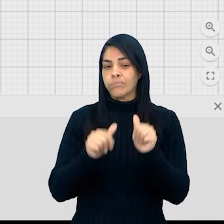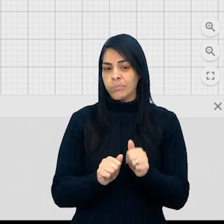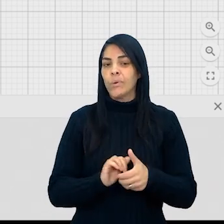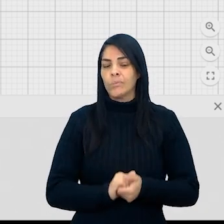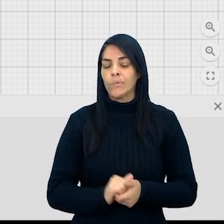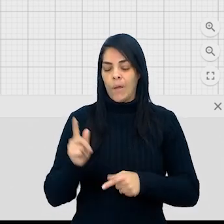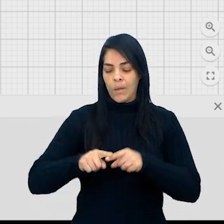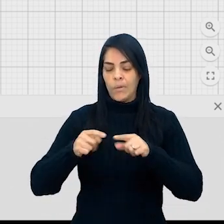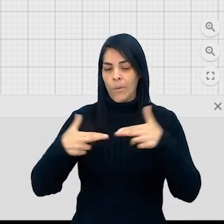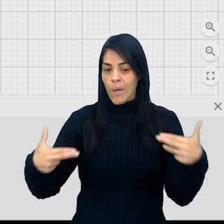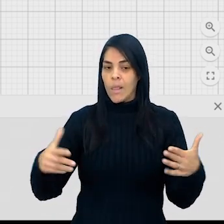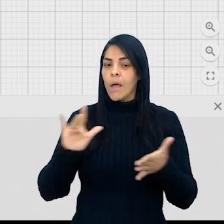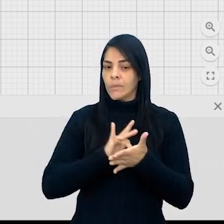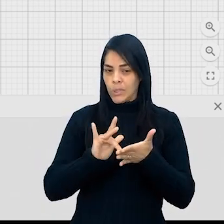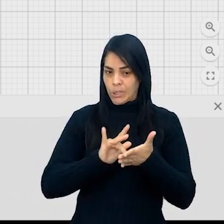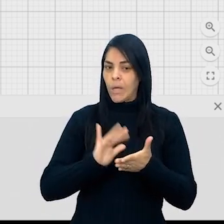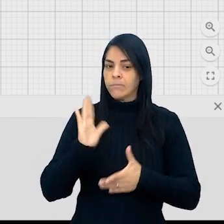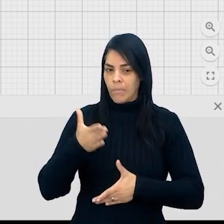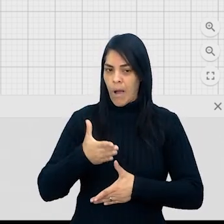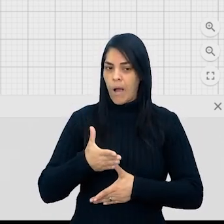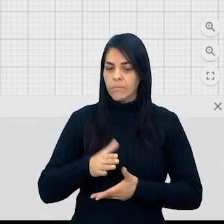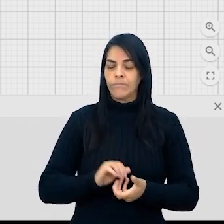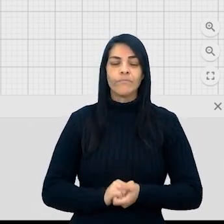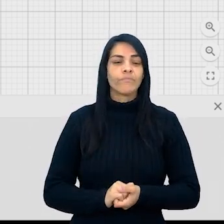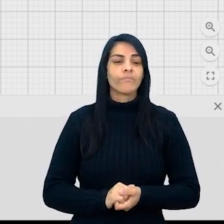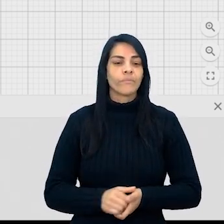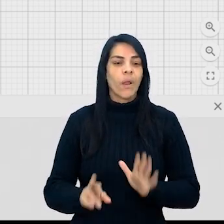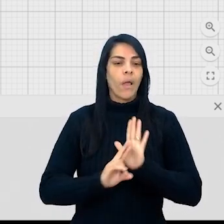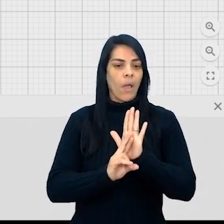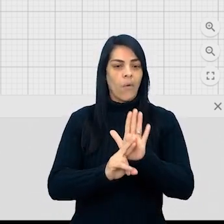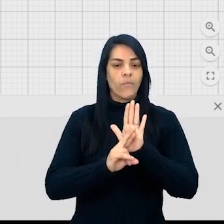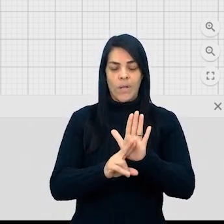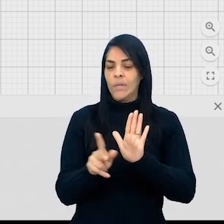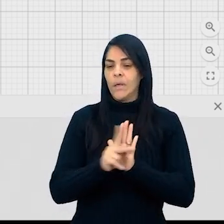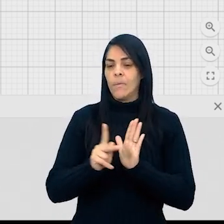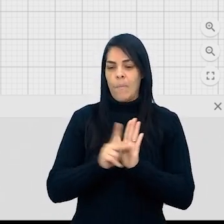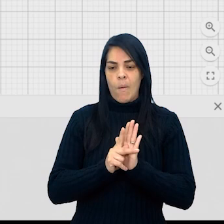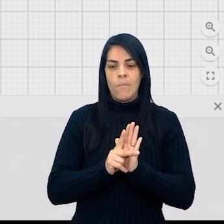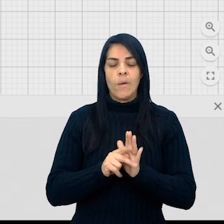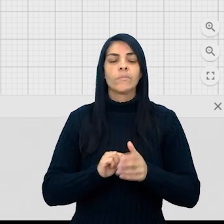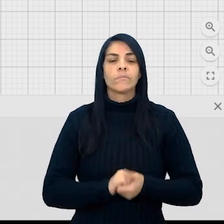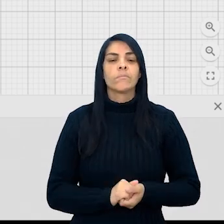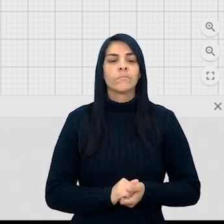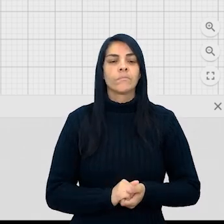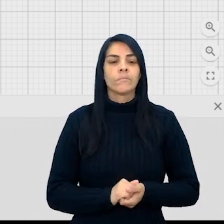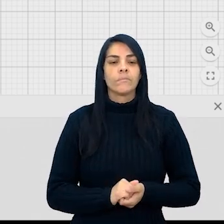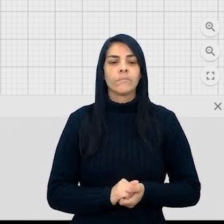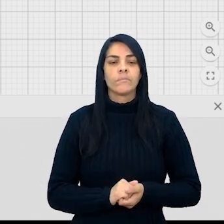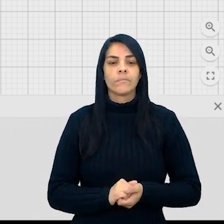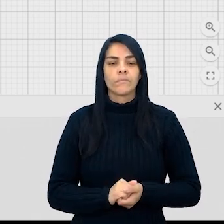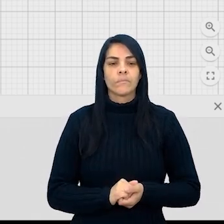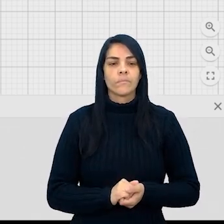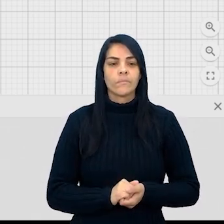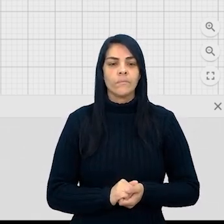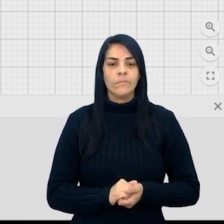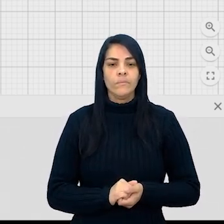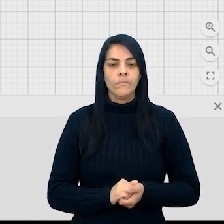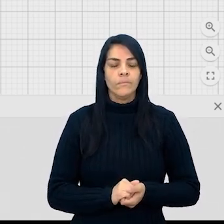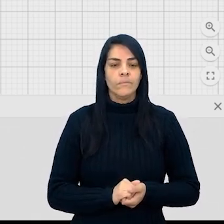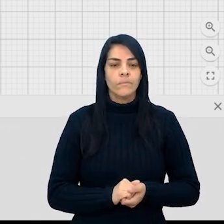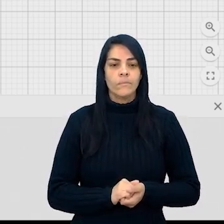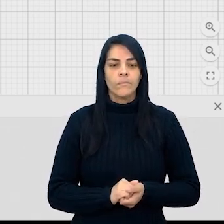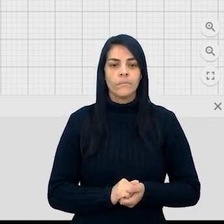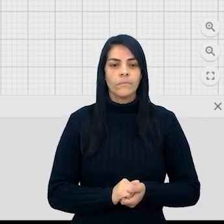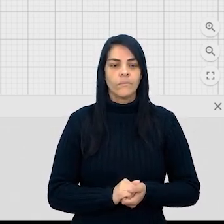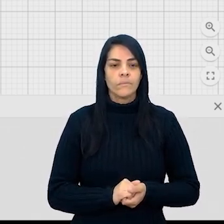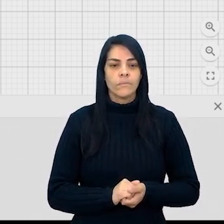do material digital, né, professor? Sim, todas sim, elas estão referenciadas. Muito, elas estão referenciadas, sim, muito bem. Elas